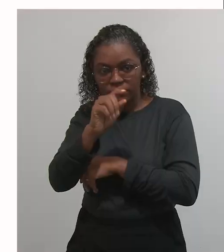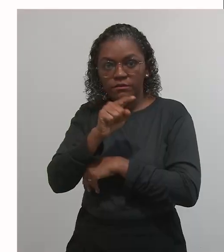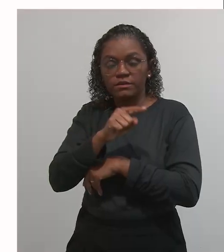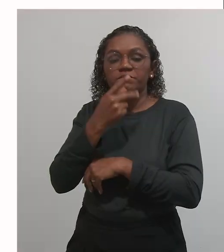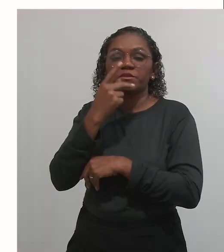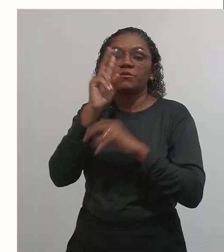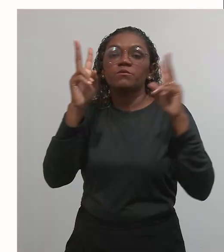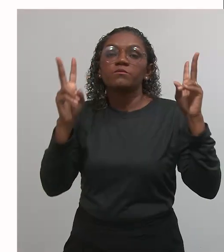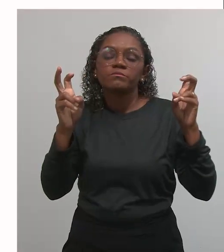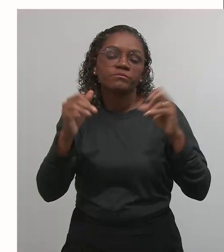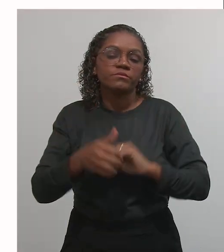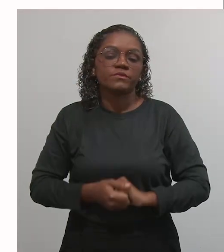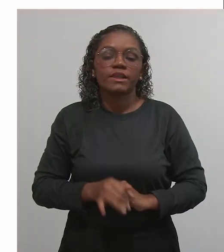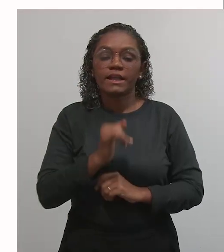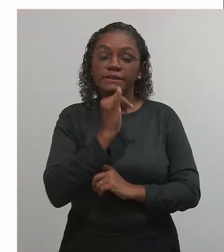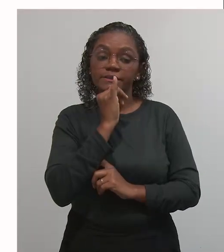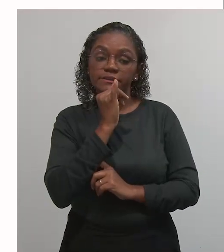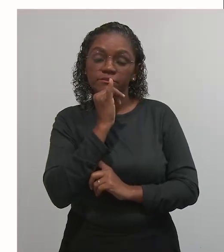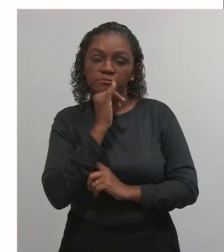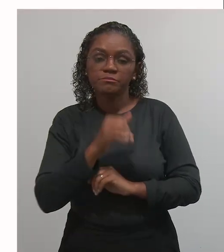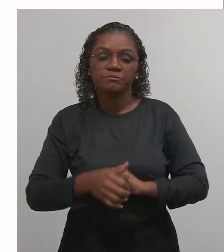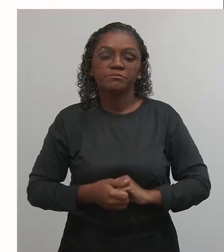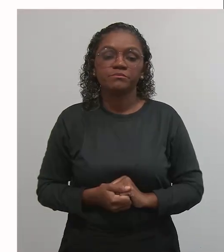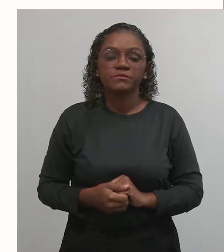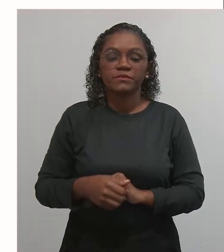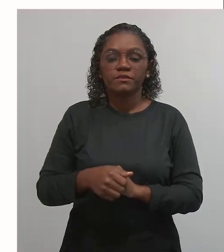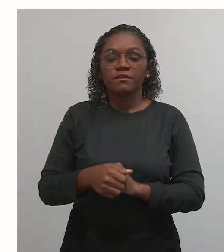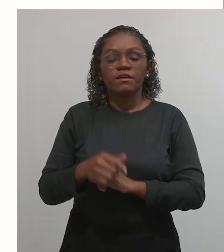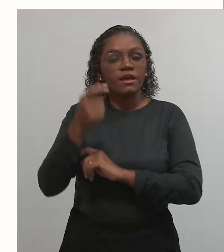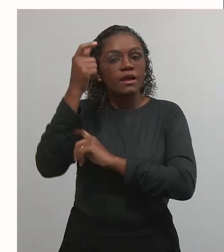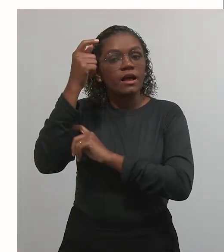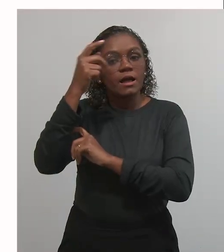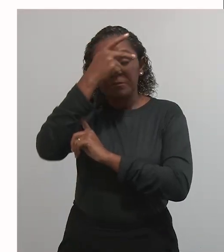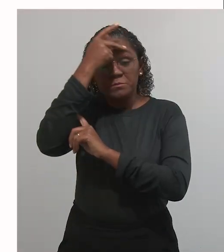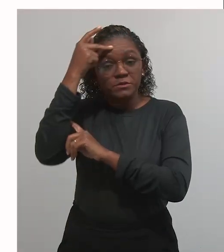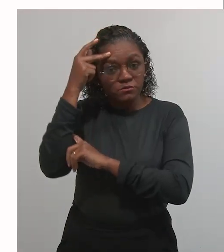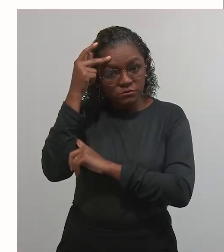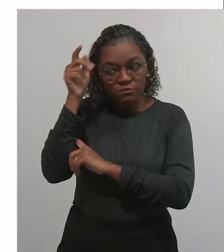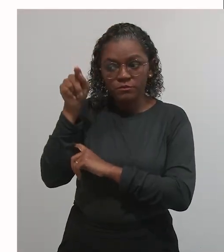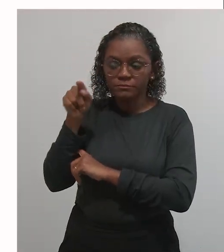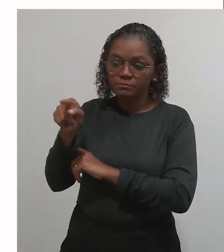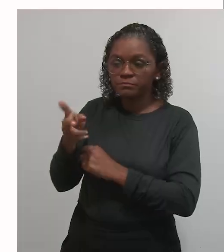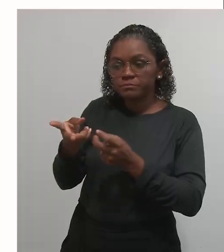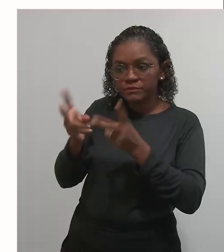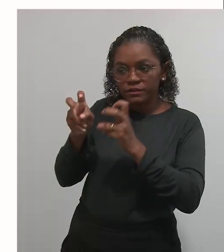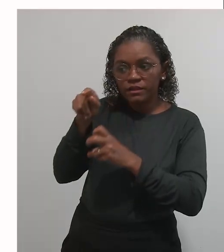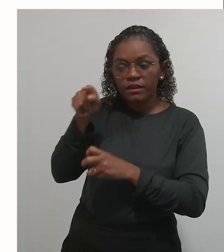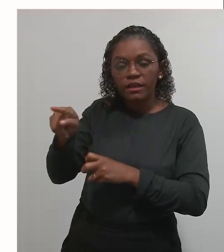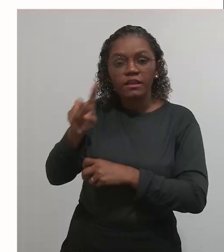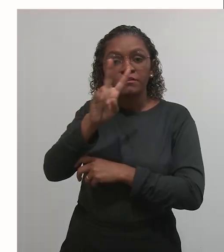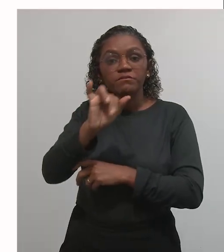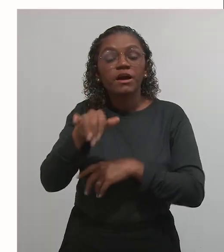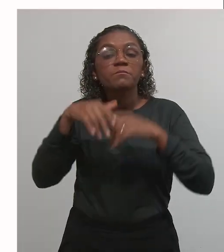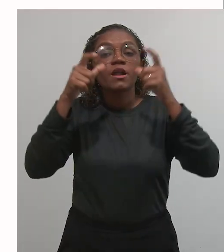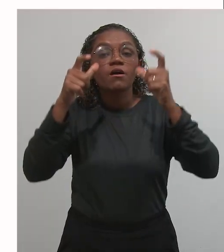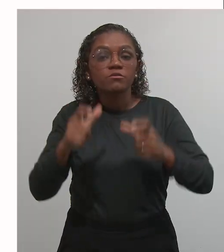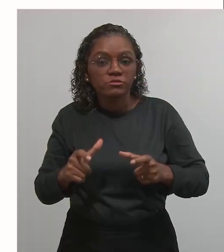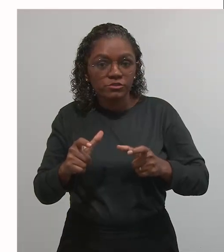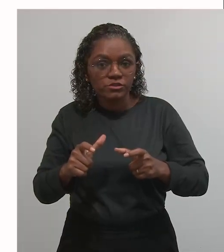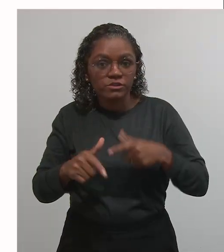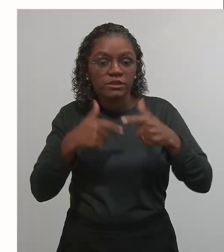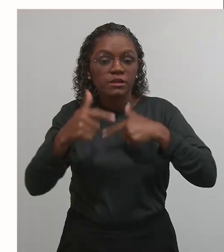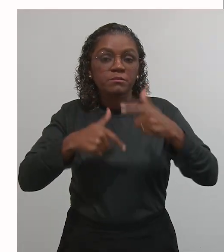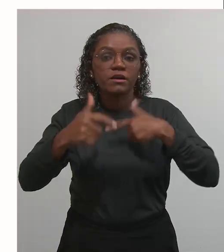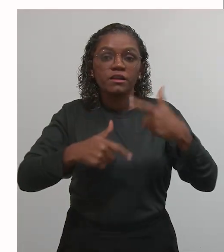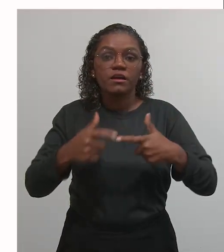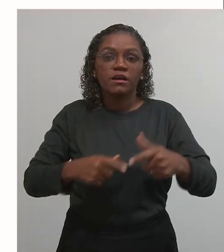trabalho braçal. Dependendo da psique, essa pessoa iria ser encaminhada para o trabalho braçal, ou prata para os